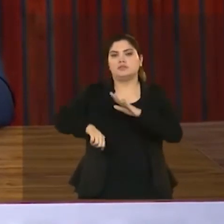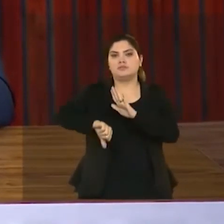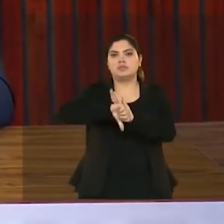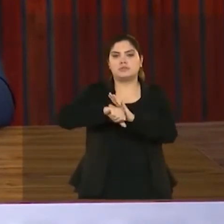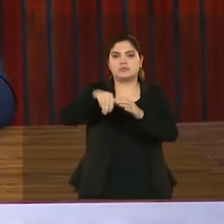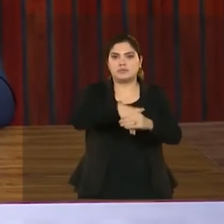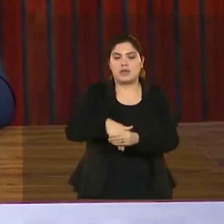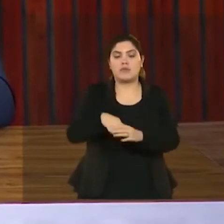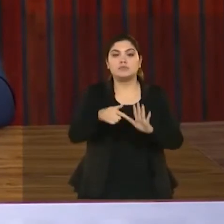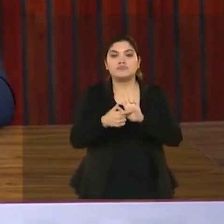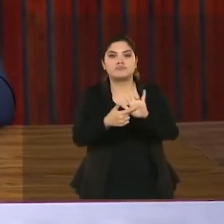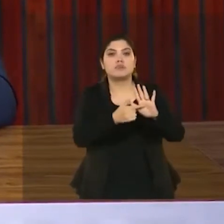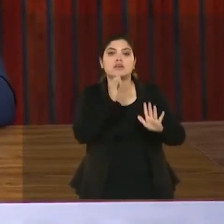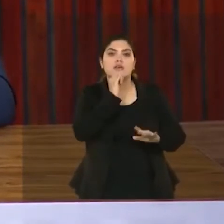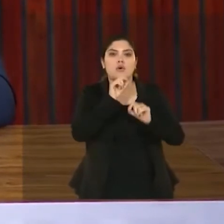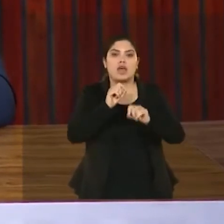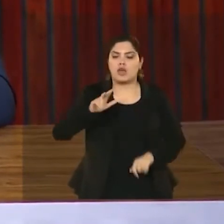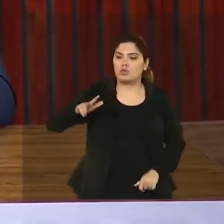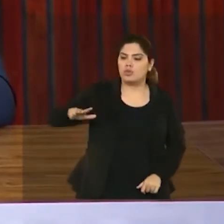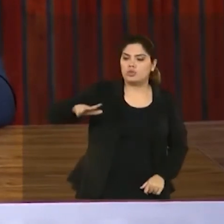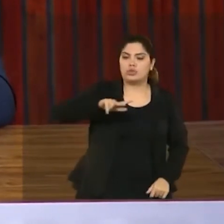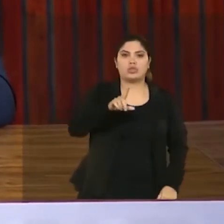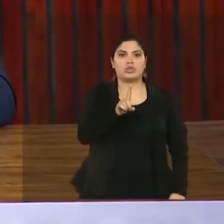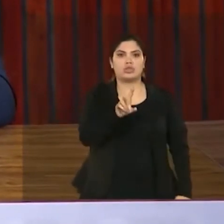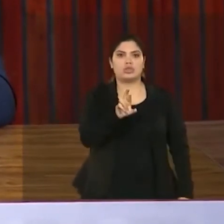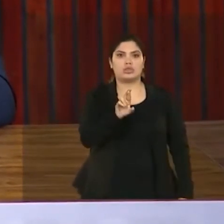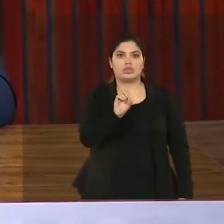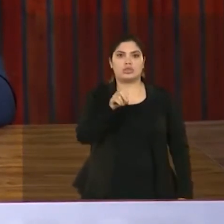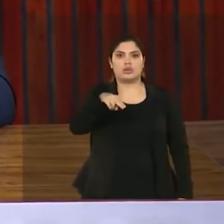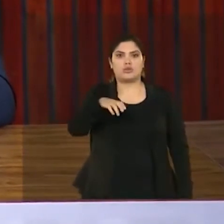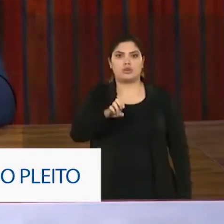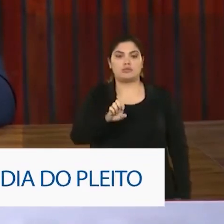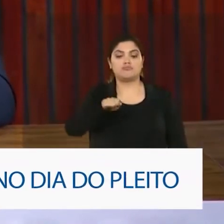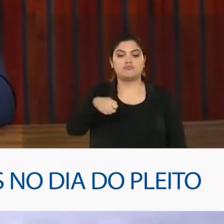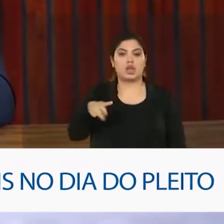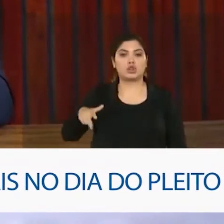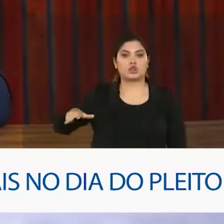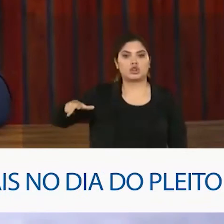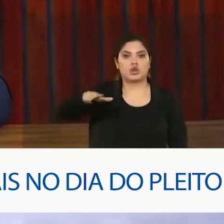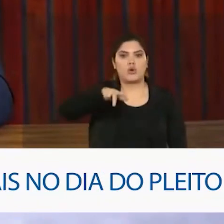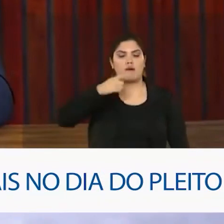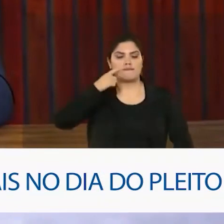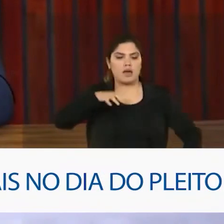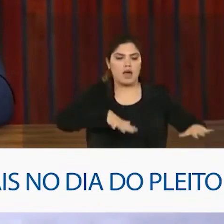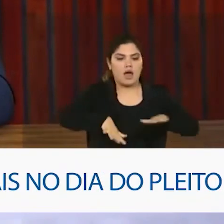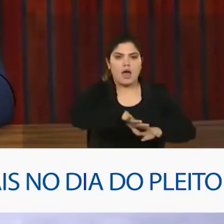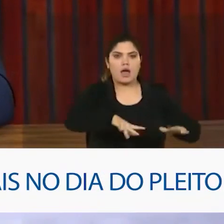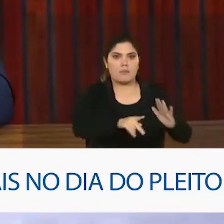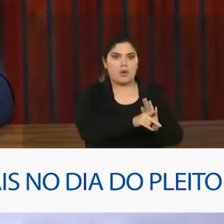aqui um exemplo disso, que é os drones, que serão colocados nas zonas eleitorais